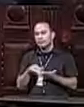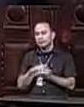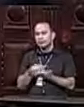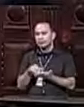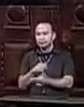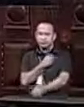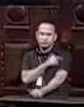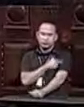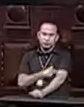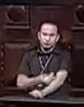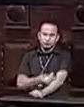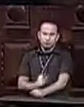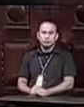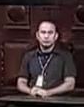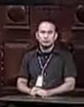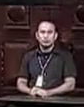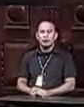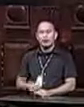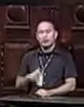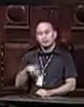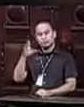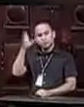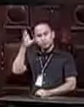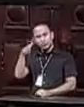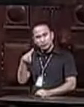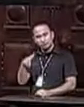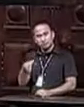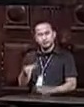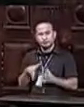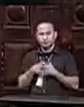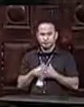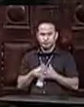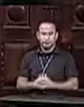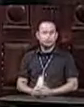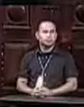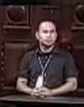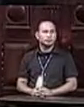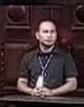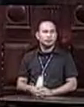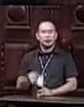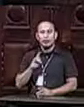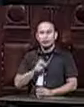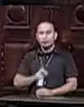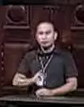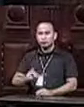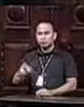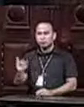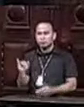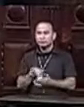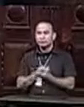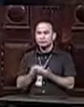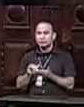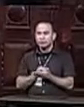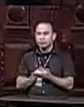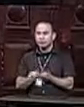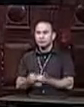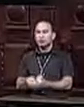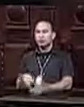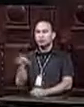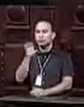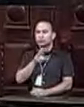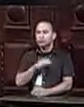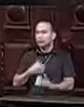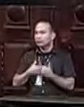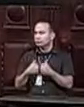Estado de Educação esta decisão atabalhoada, ela comunicou à Secretaria de Estado de Transportes que não